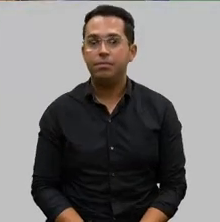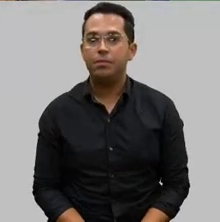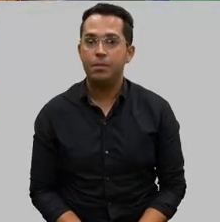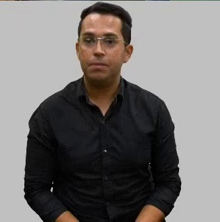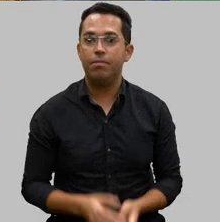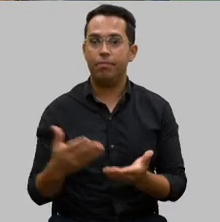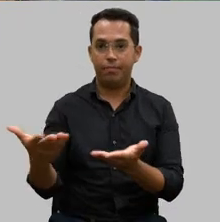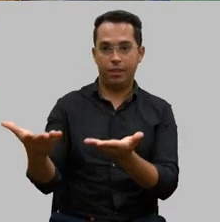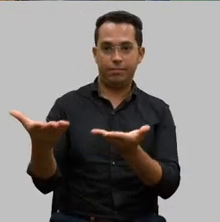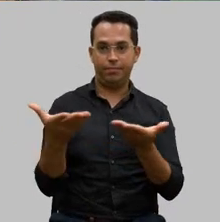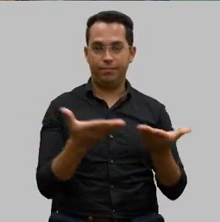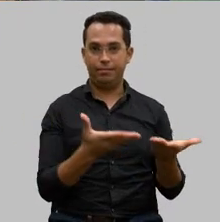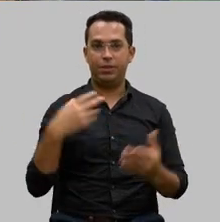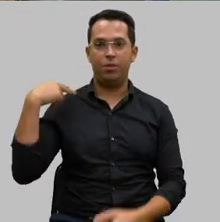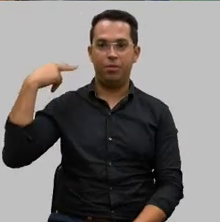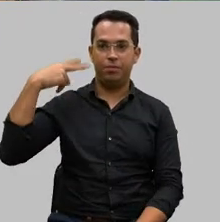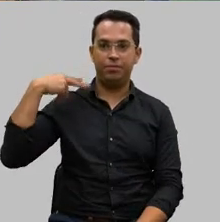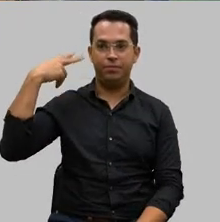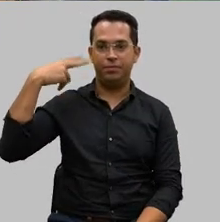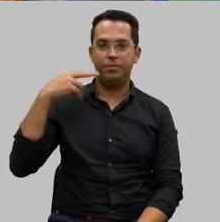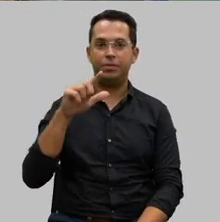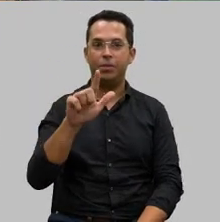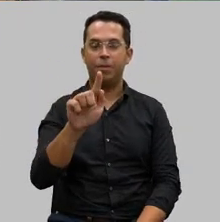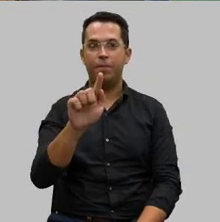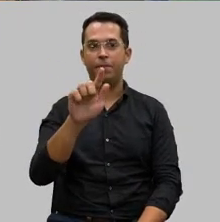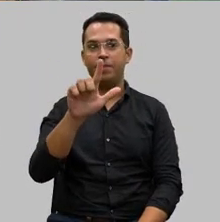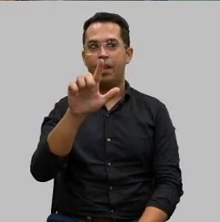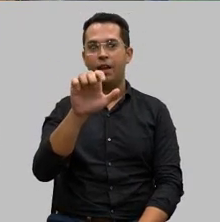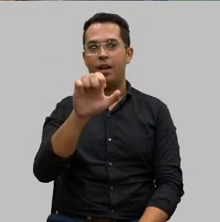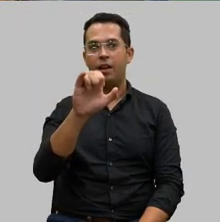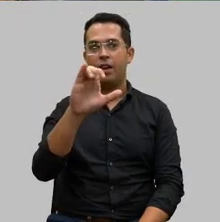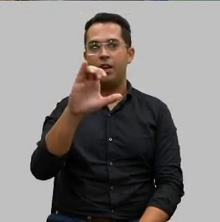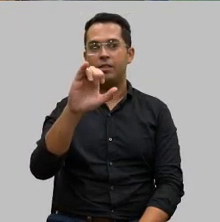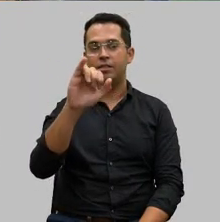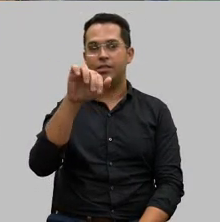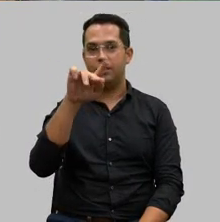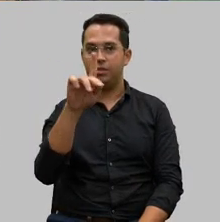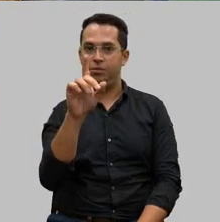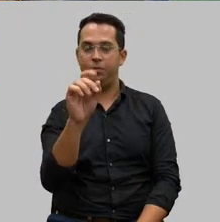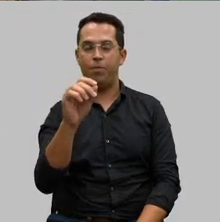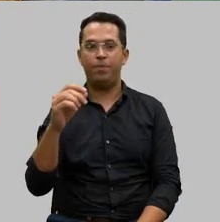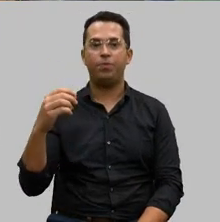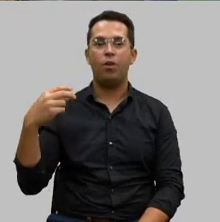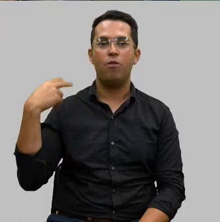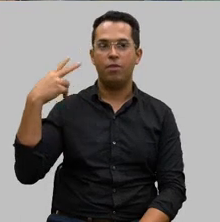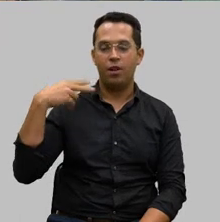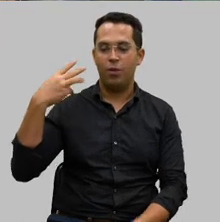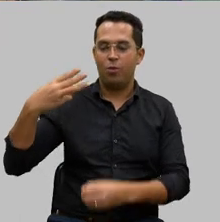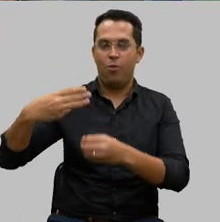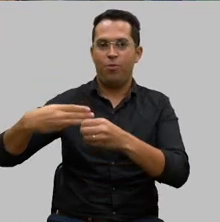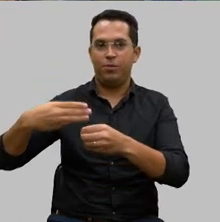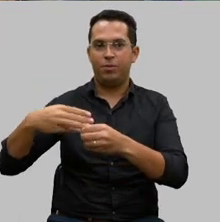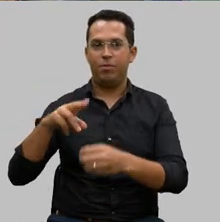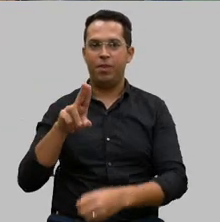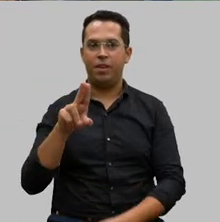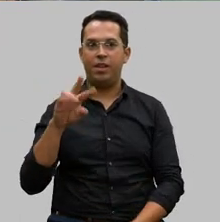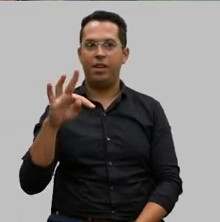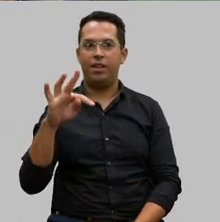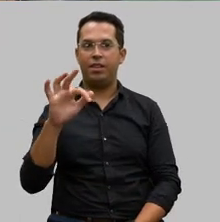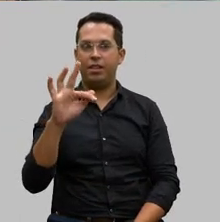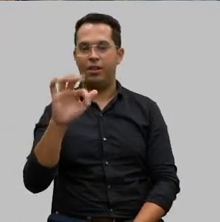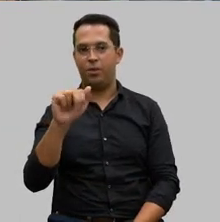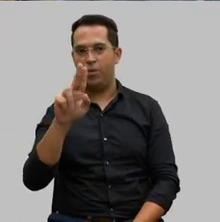querida Itaúna também quero cumprimentar O Andri que é lá de